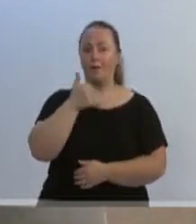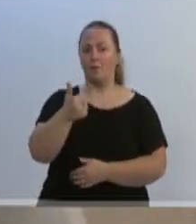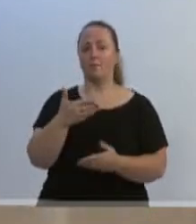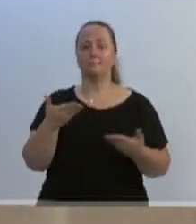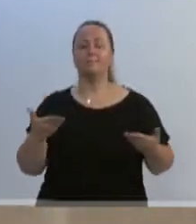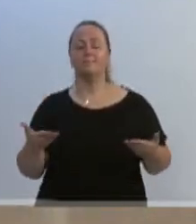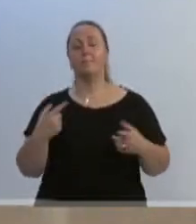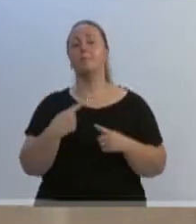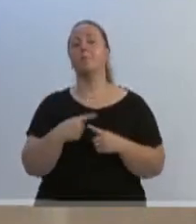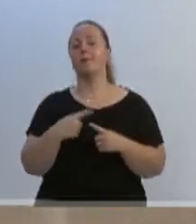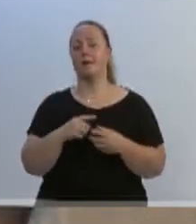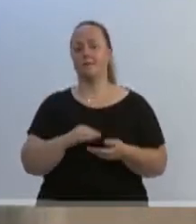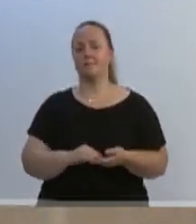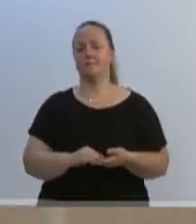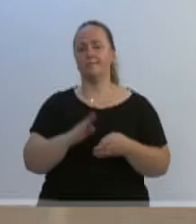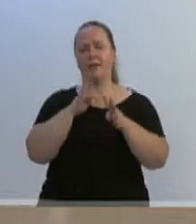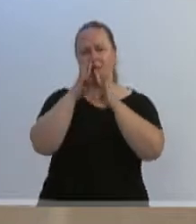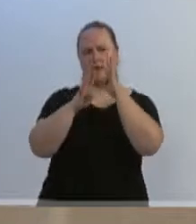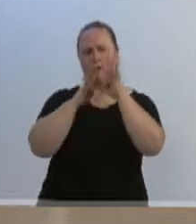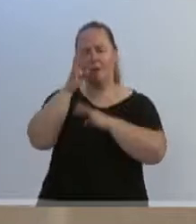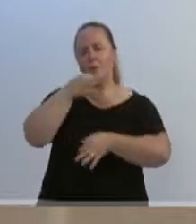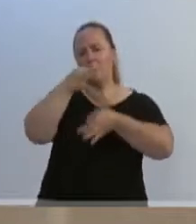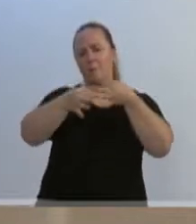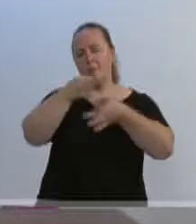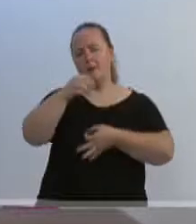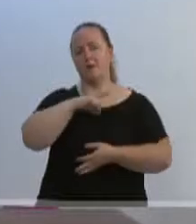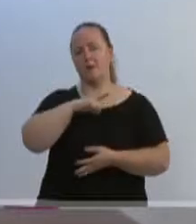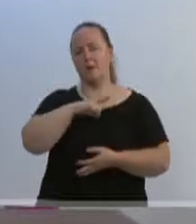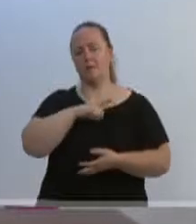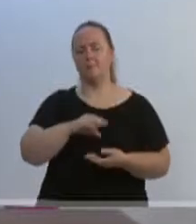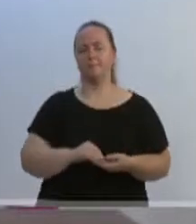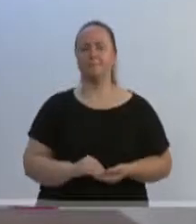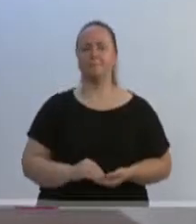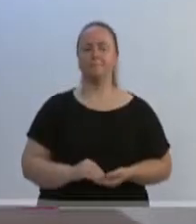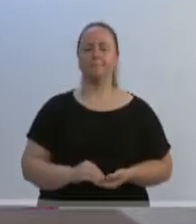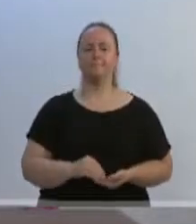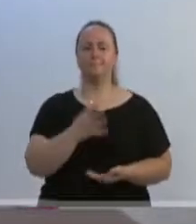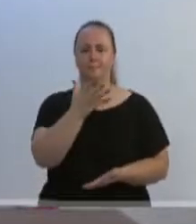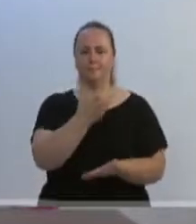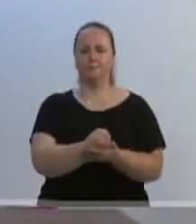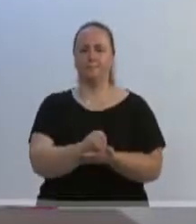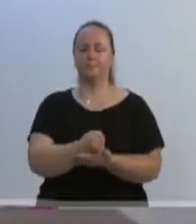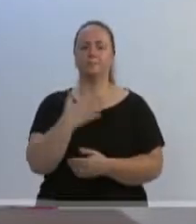por ter seres críticos. Obrigado, vereador. Incluo seu discurso a minha fala.